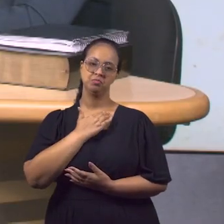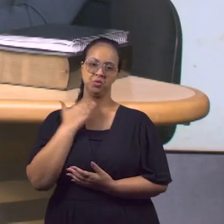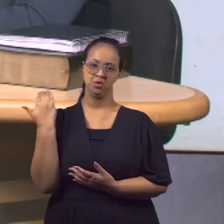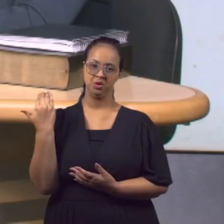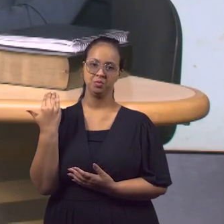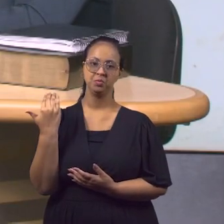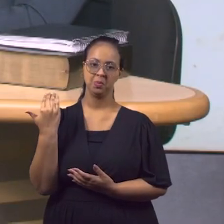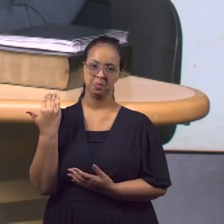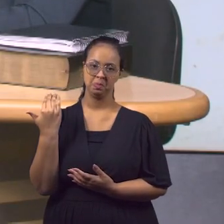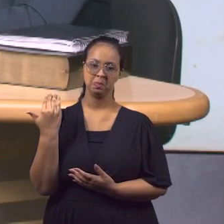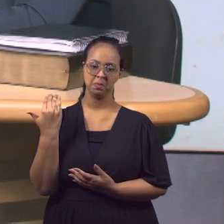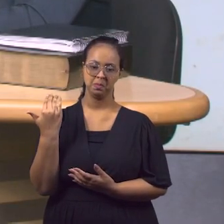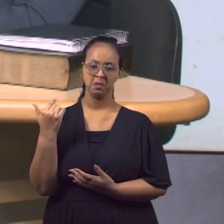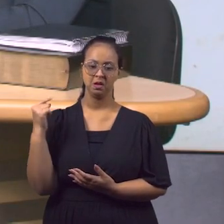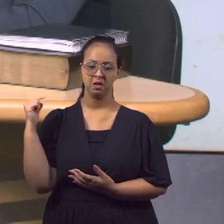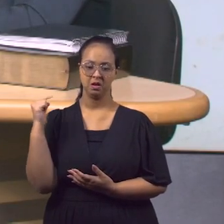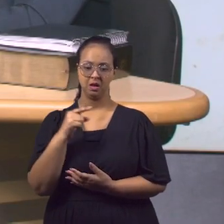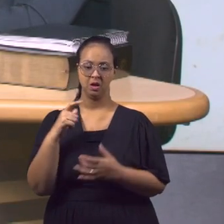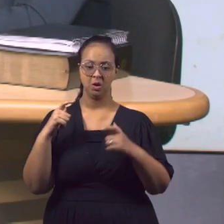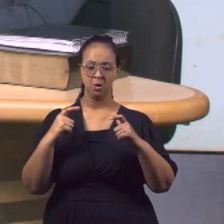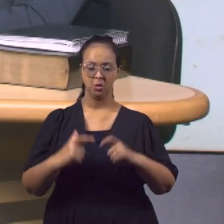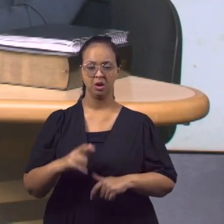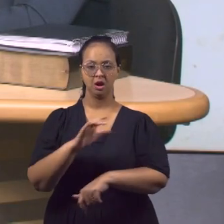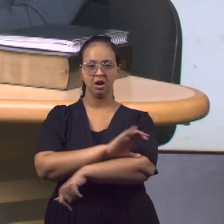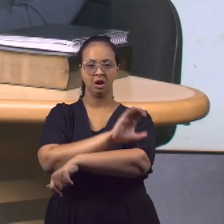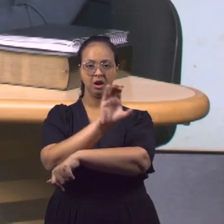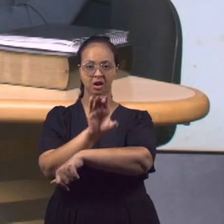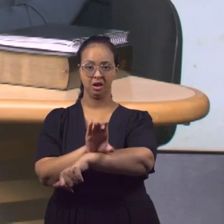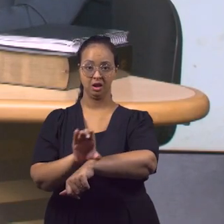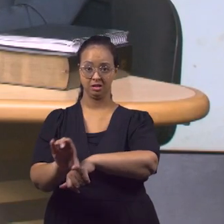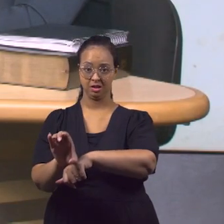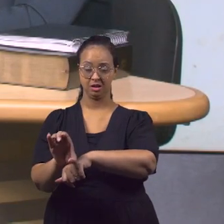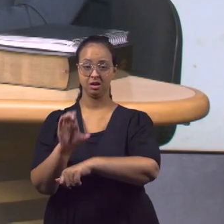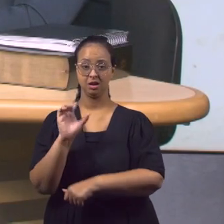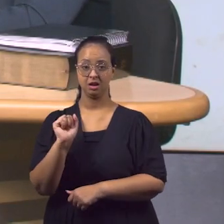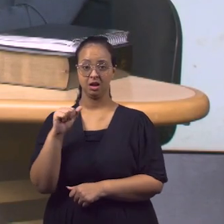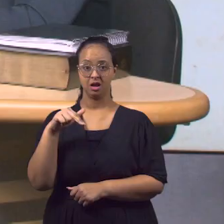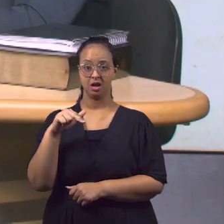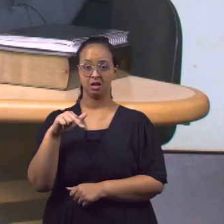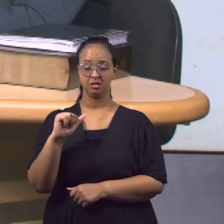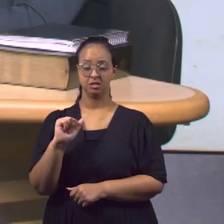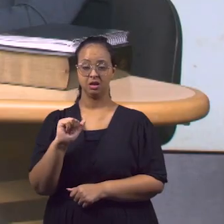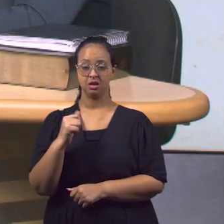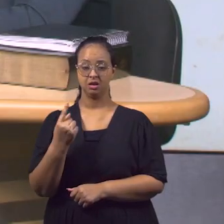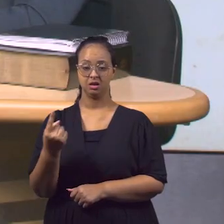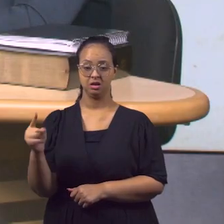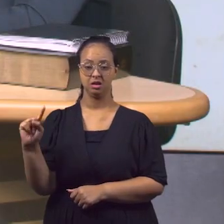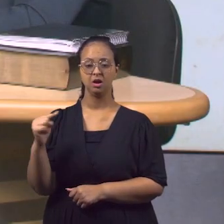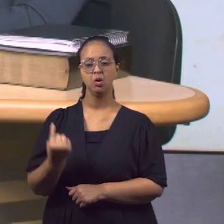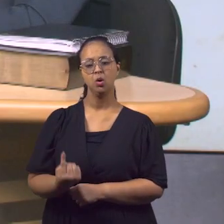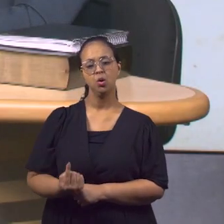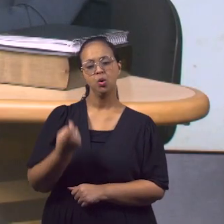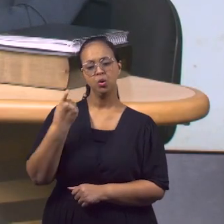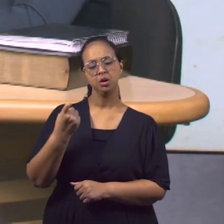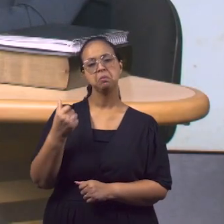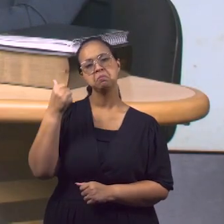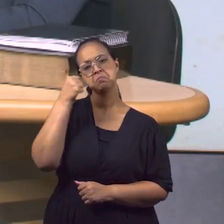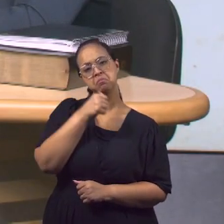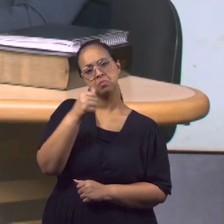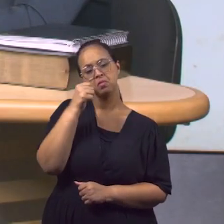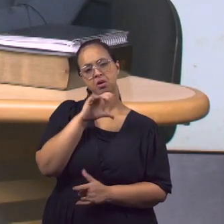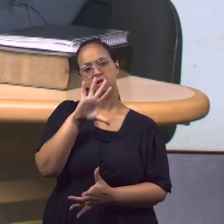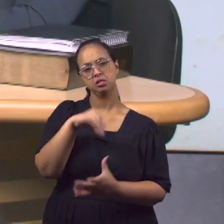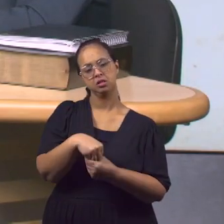né? E morreu na terra de Canaã. Interessante, a curiosidade é que Sara talvez seja a única mulher